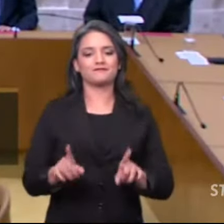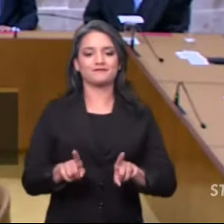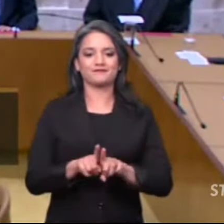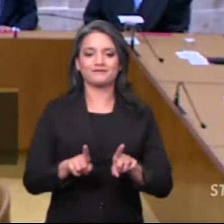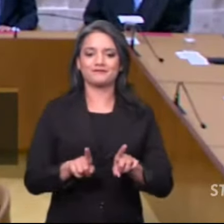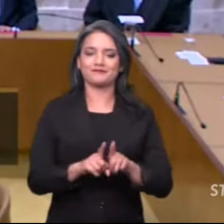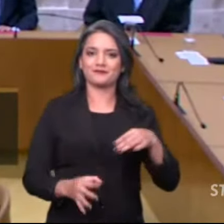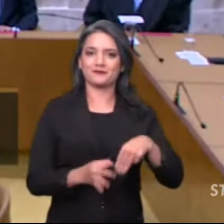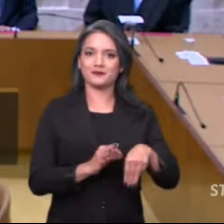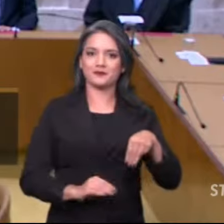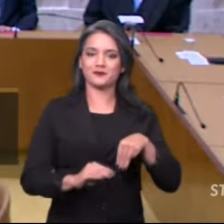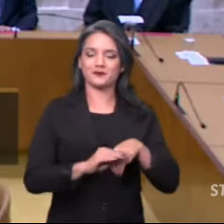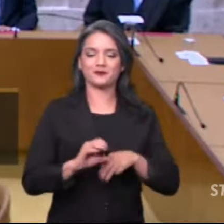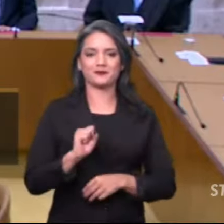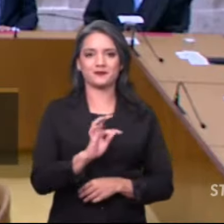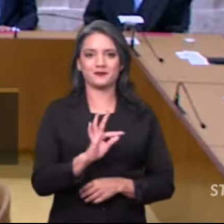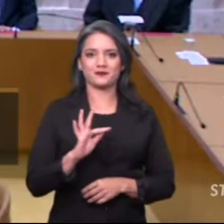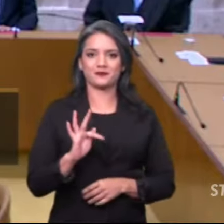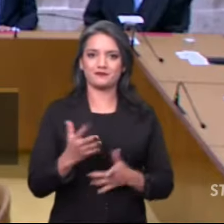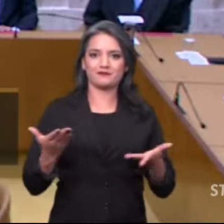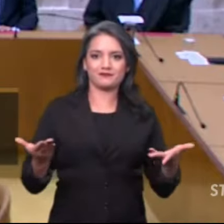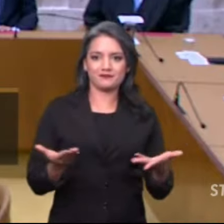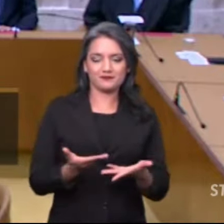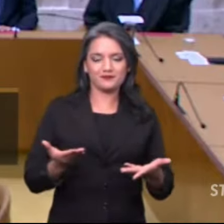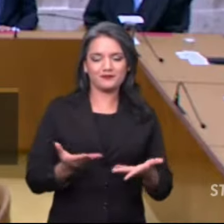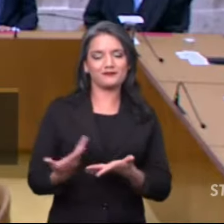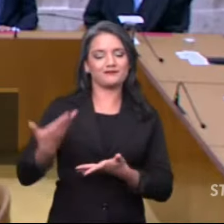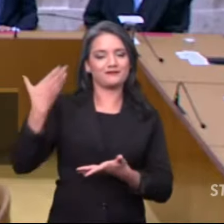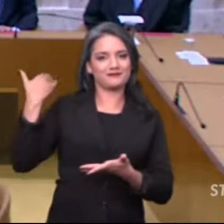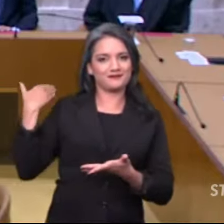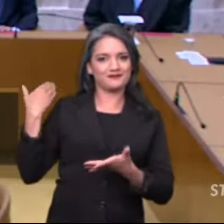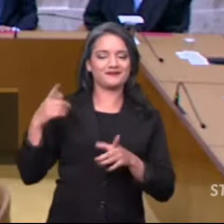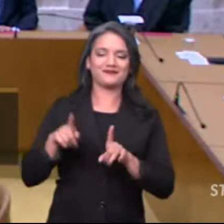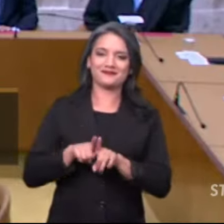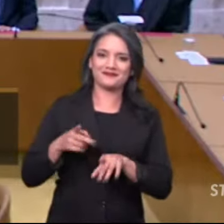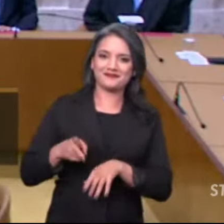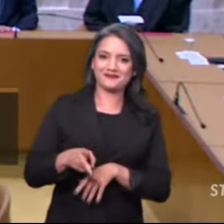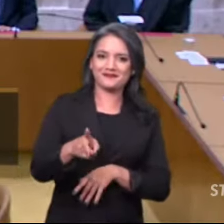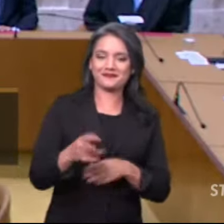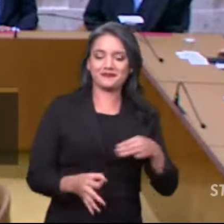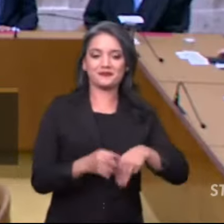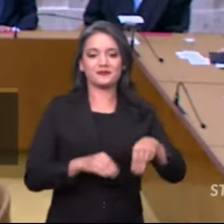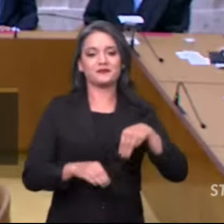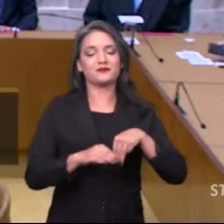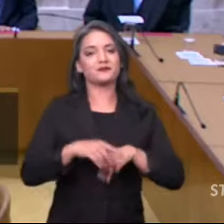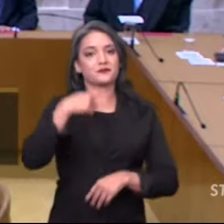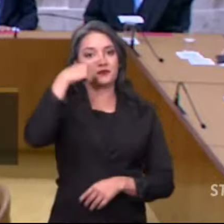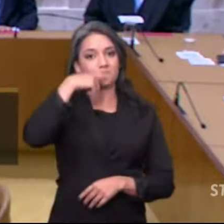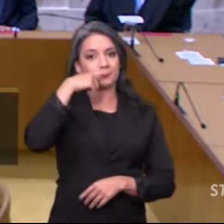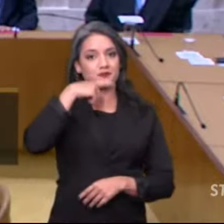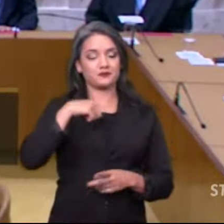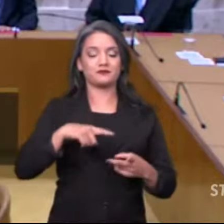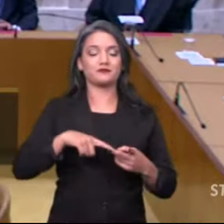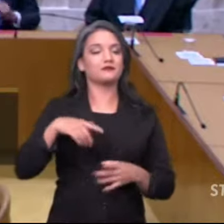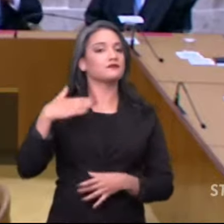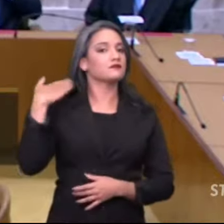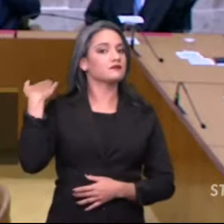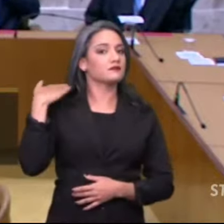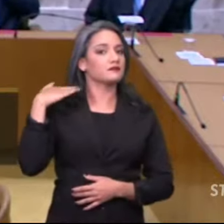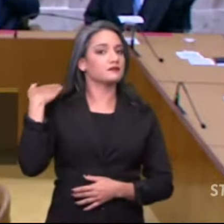do Supremo Tribunal Federal de hoje e sempre, nosso decano, ministro Gilmar Mendes, ministra Carmen Lúcia,